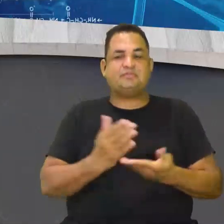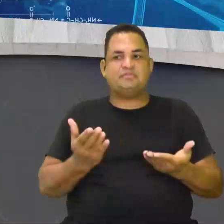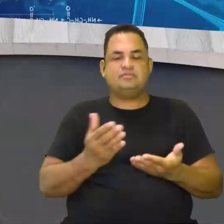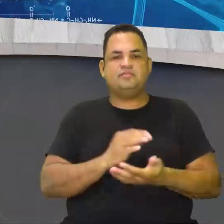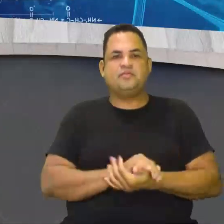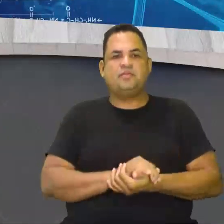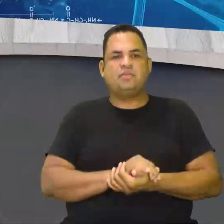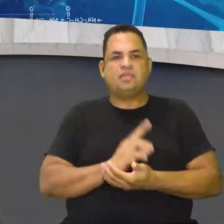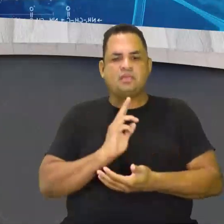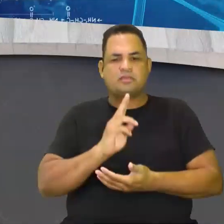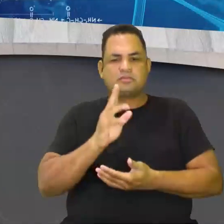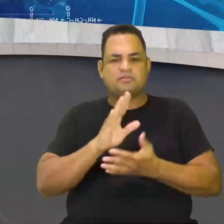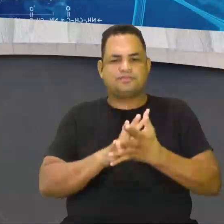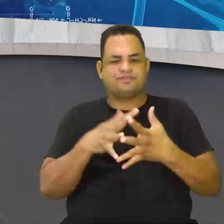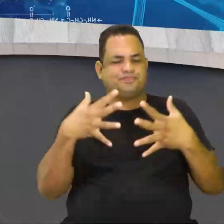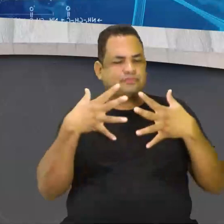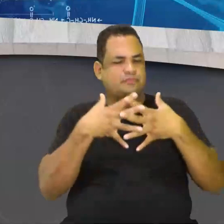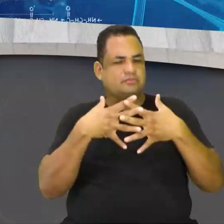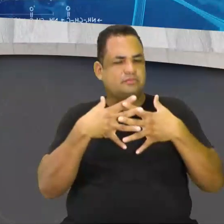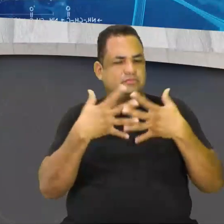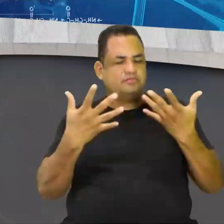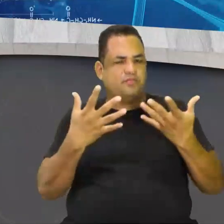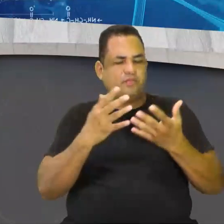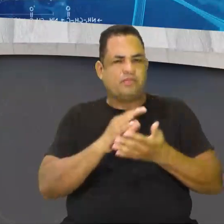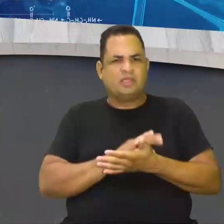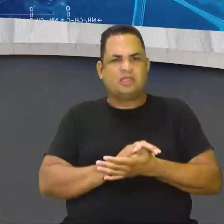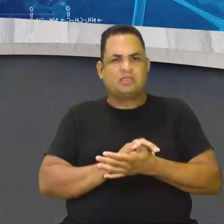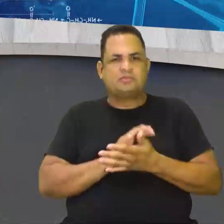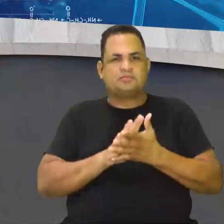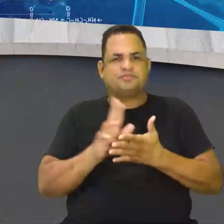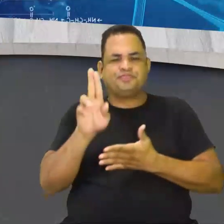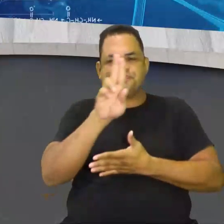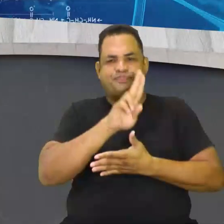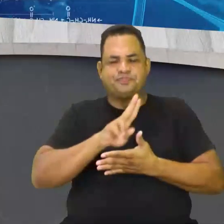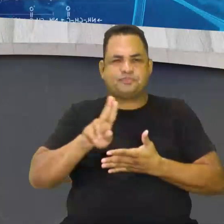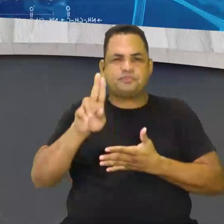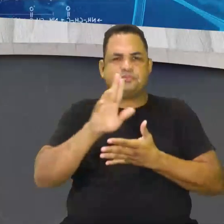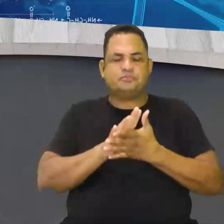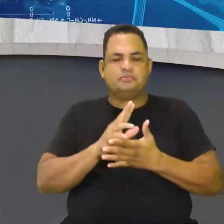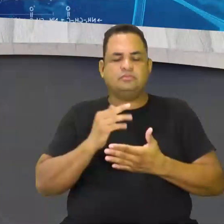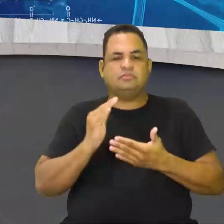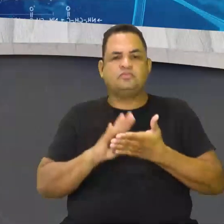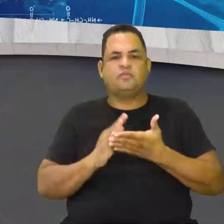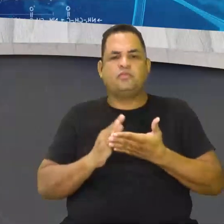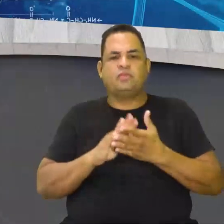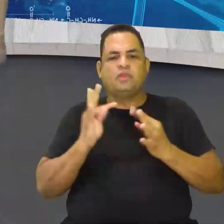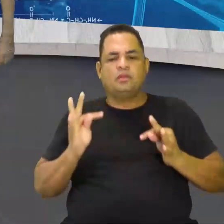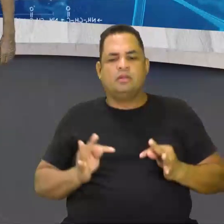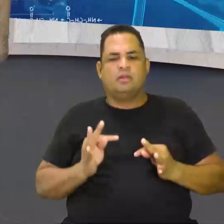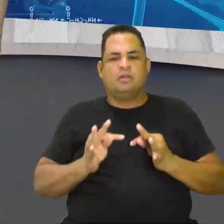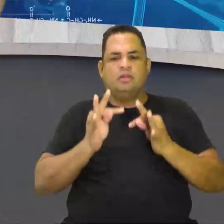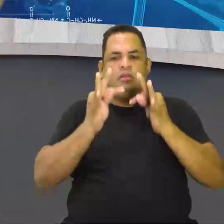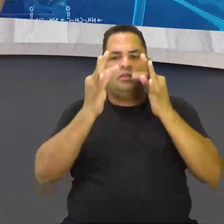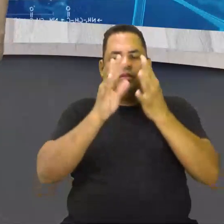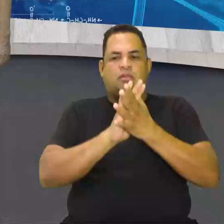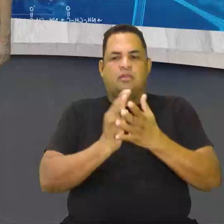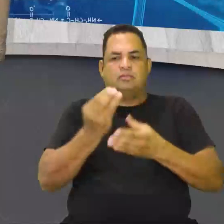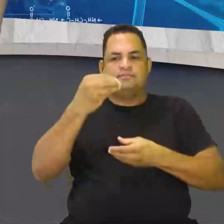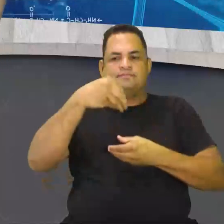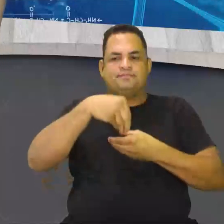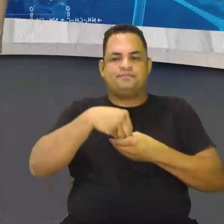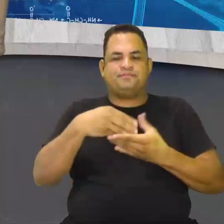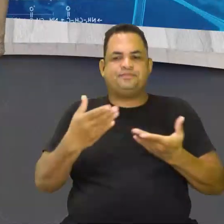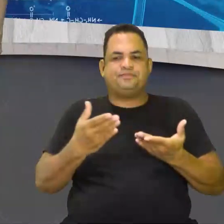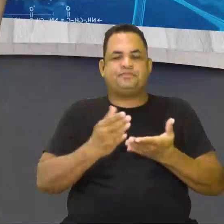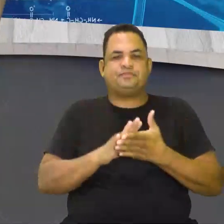os processos são complexos e a gente pode utilizar vários processos, né, várias técnicas dessas dentro de uma